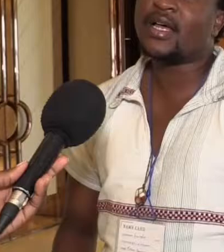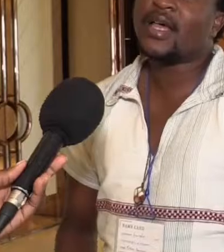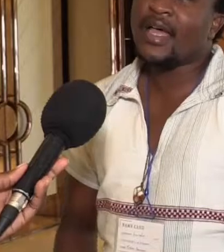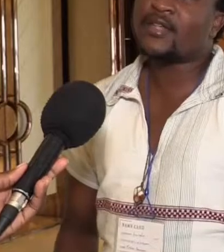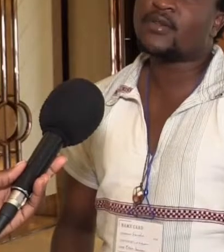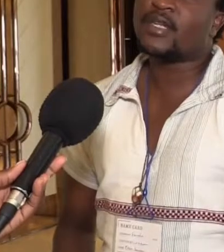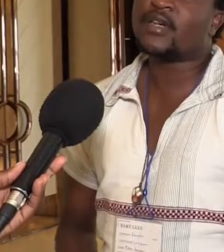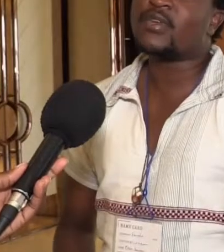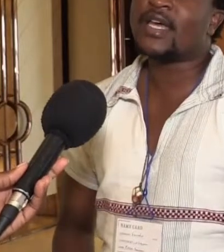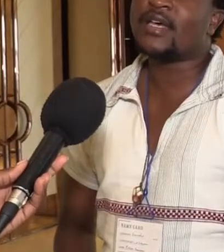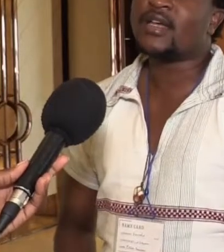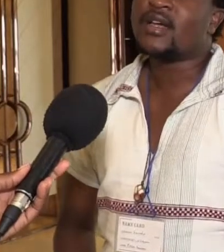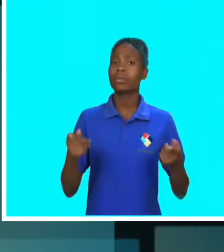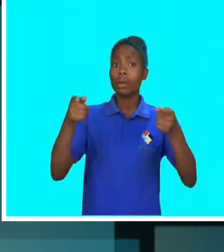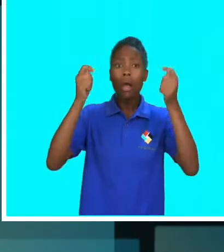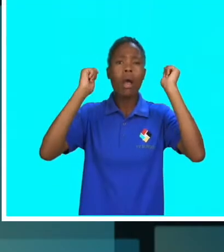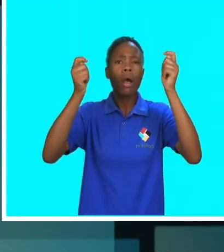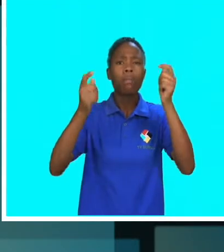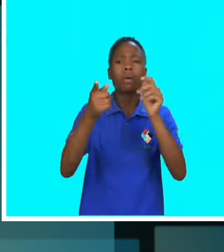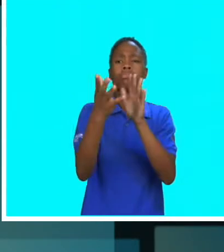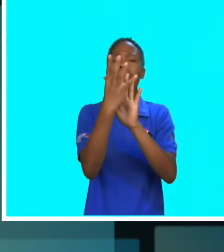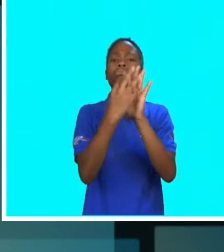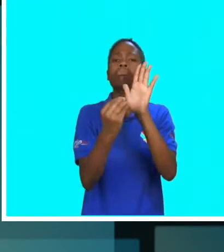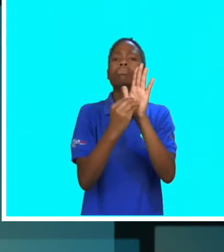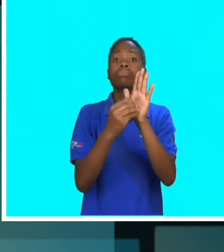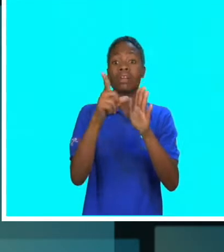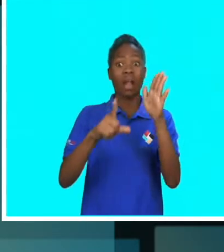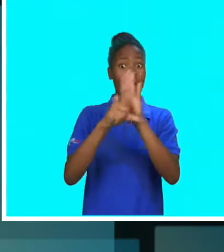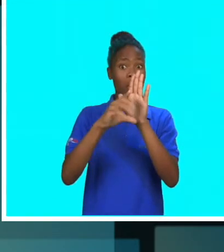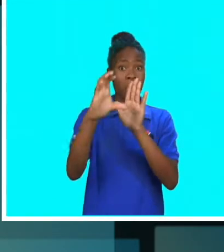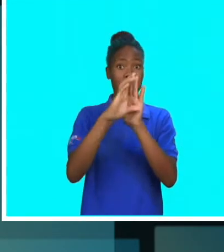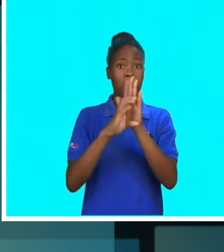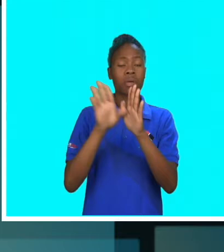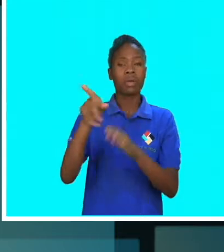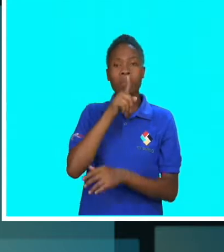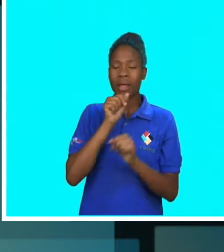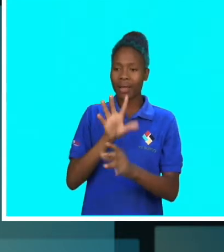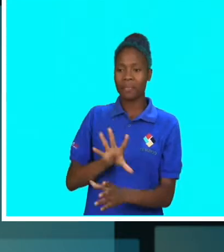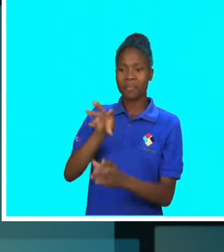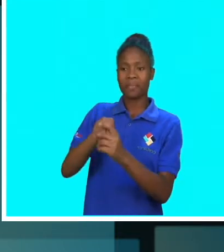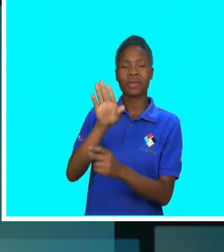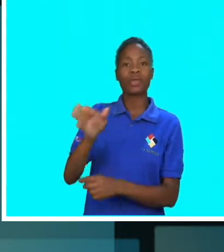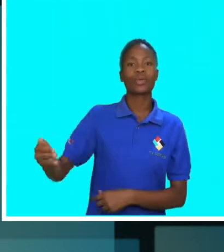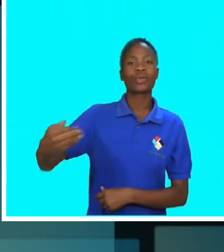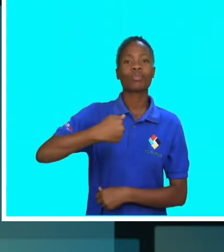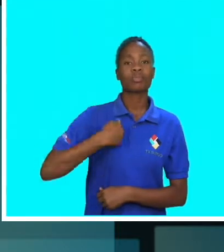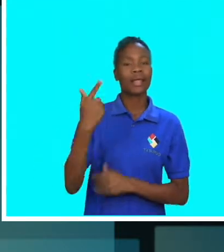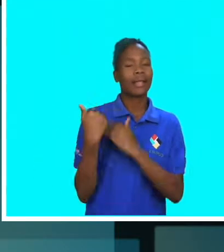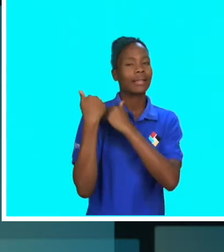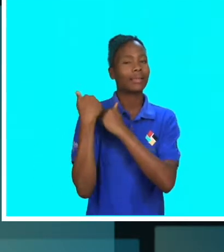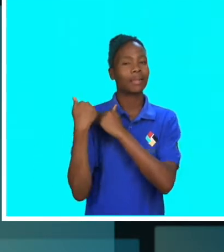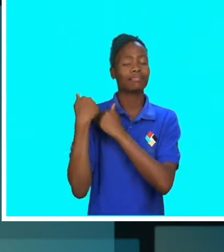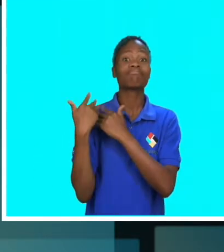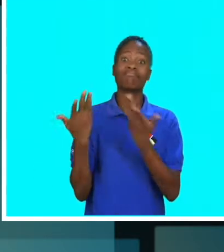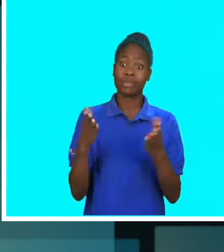participa lá é somente a mulher. São resultados que a campanha pela paternidade responsável e o envolvimento do